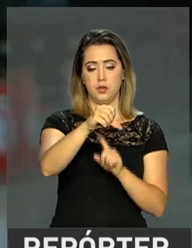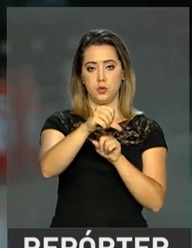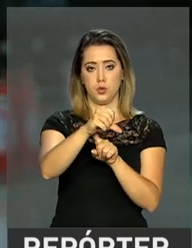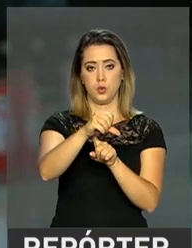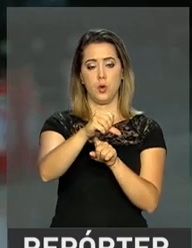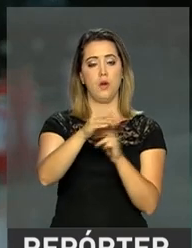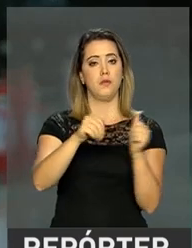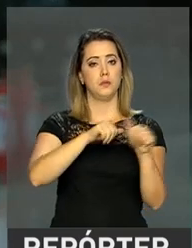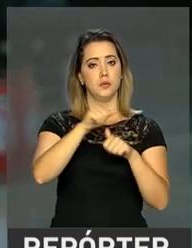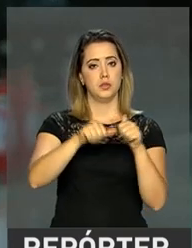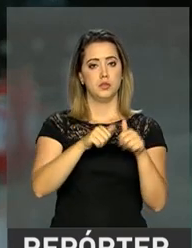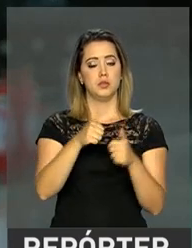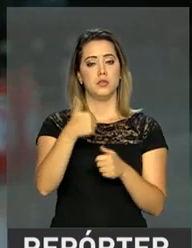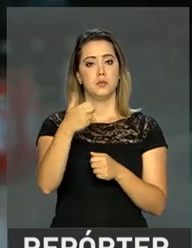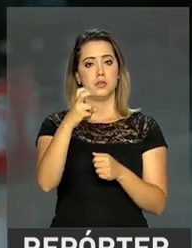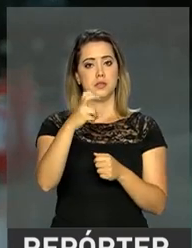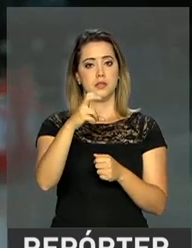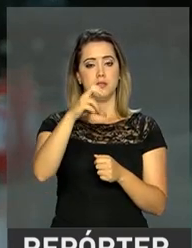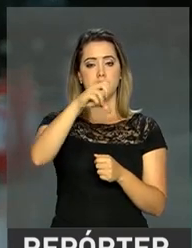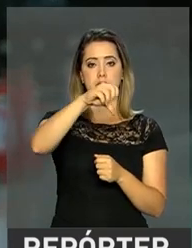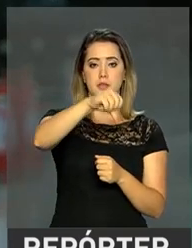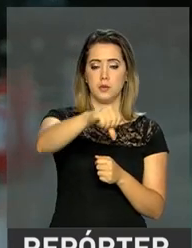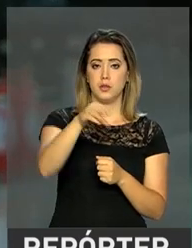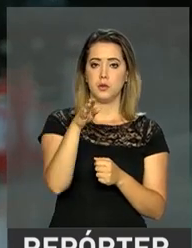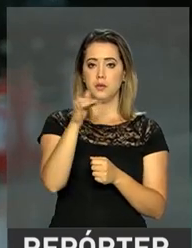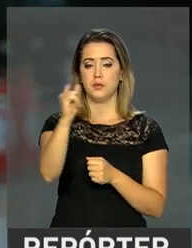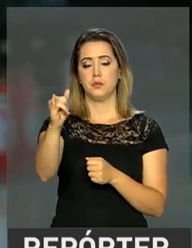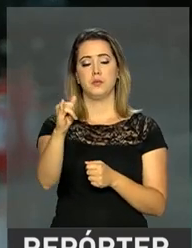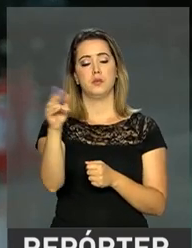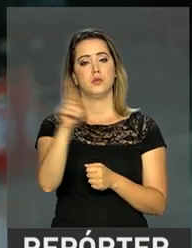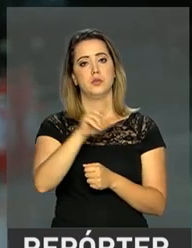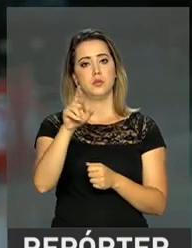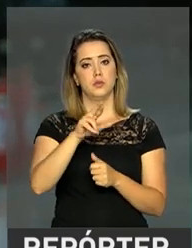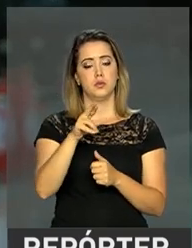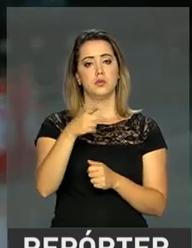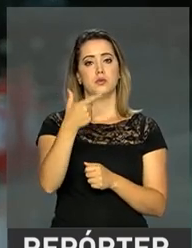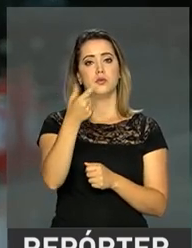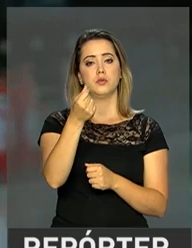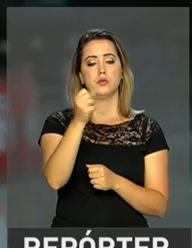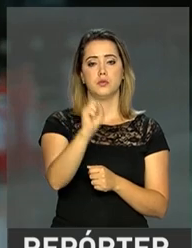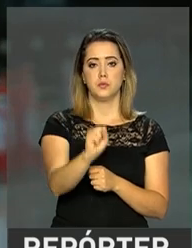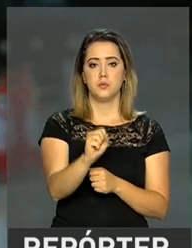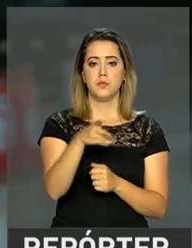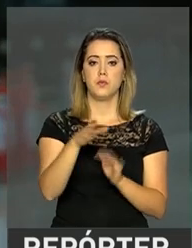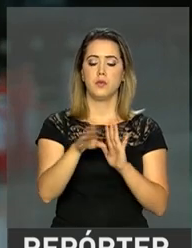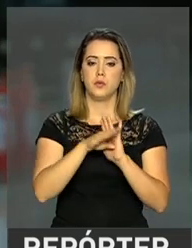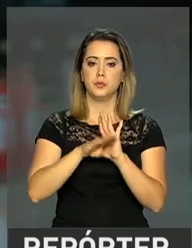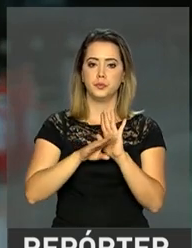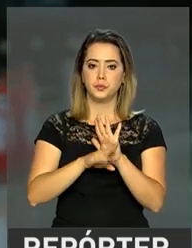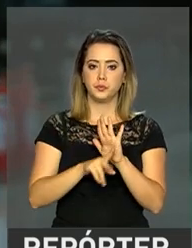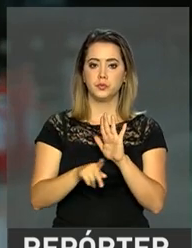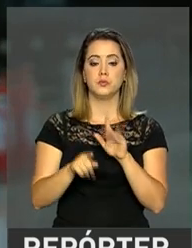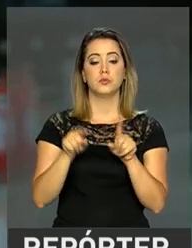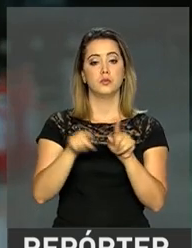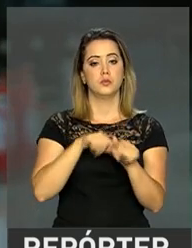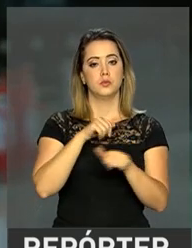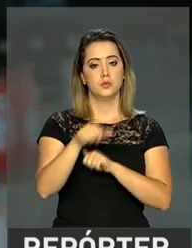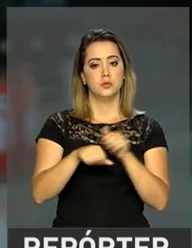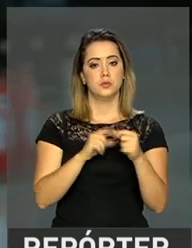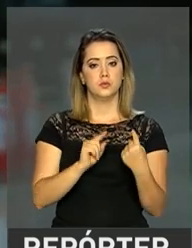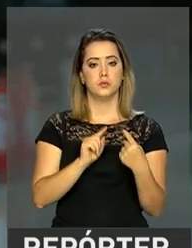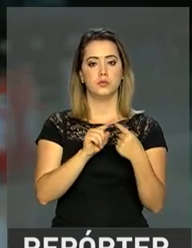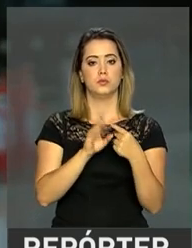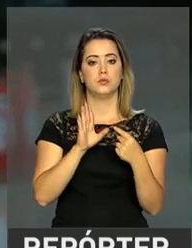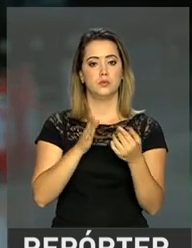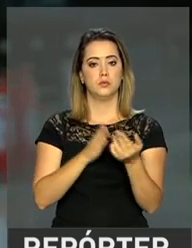reais para também 159 bilhões em 2018. O projeto de lei que altera as metas